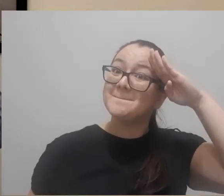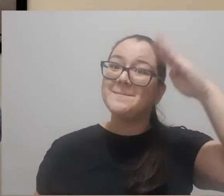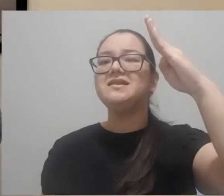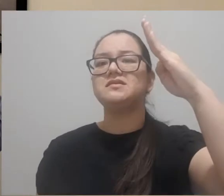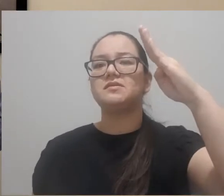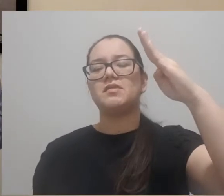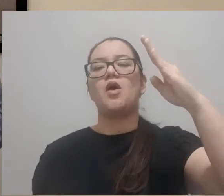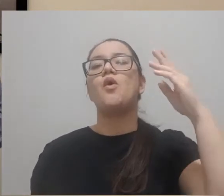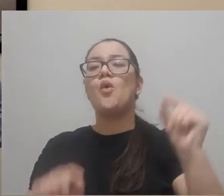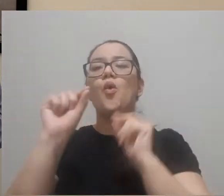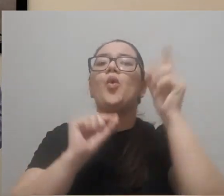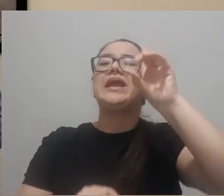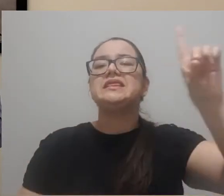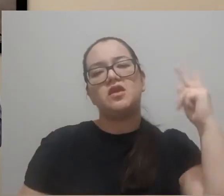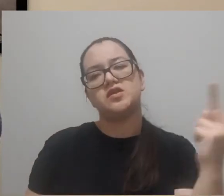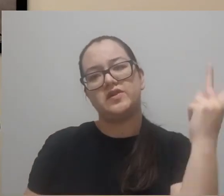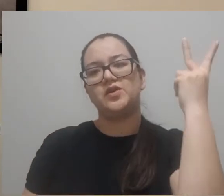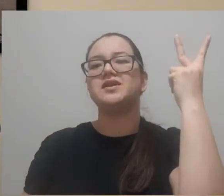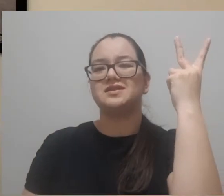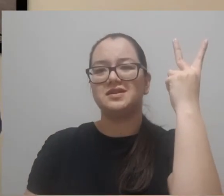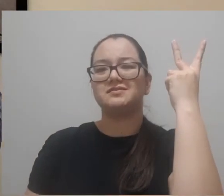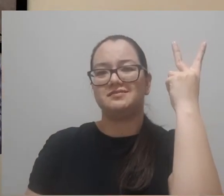seus valores.